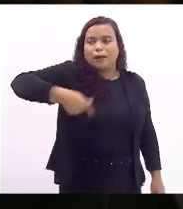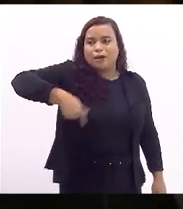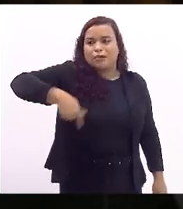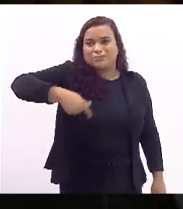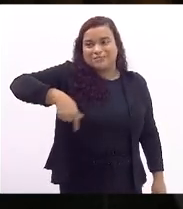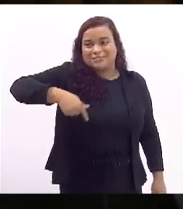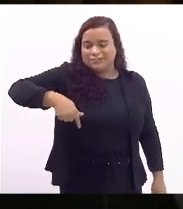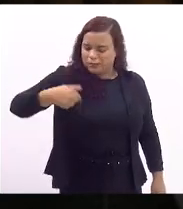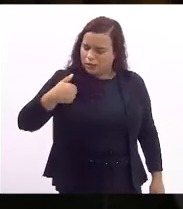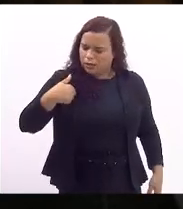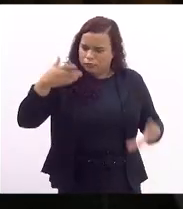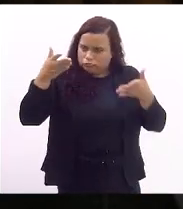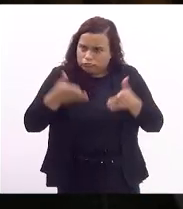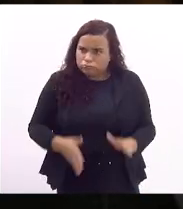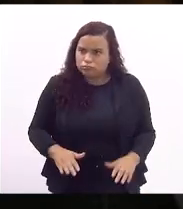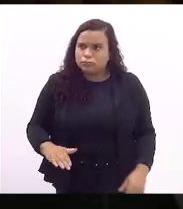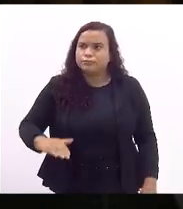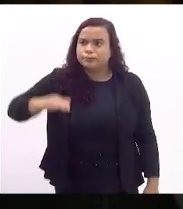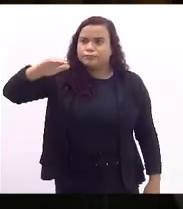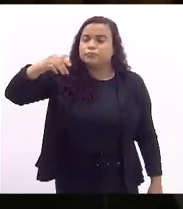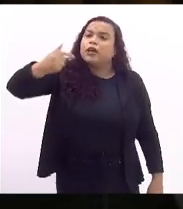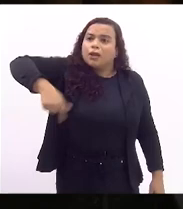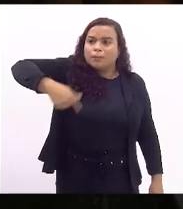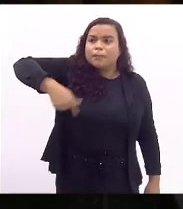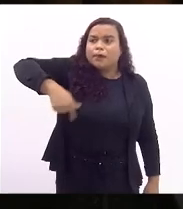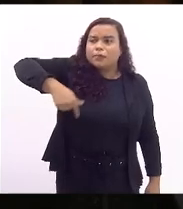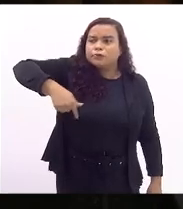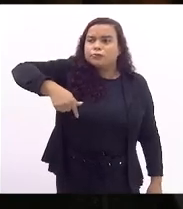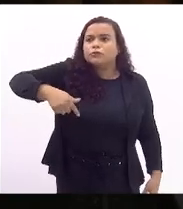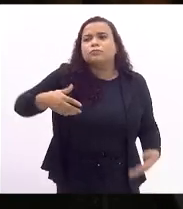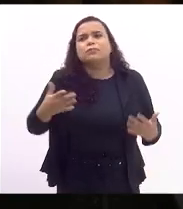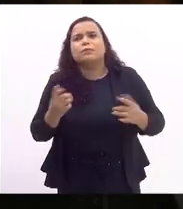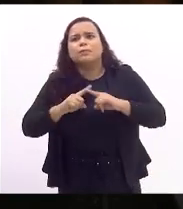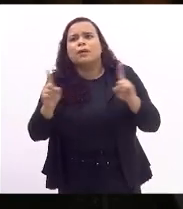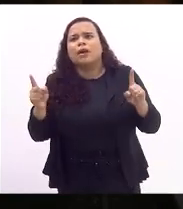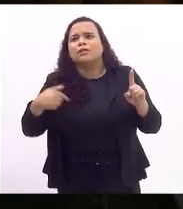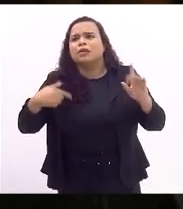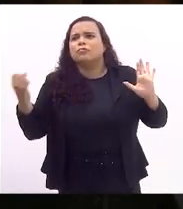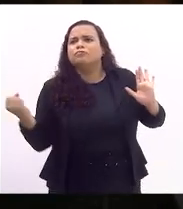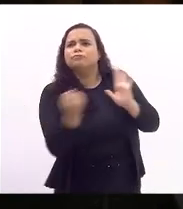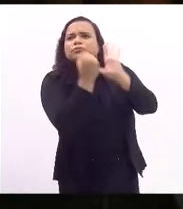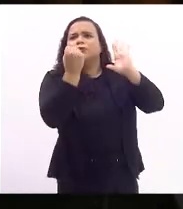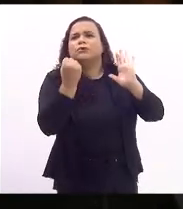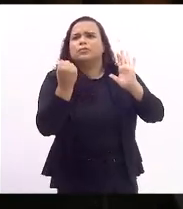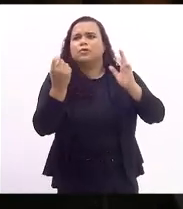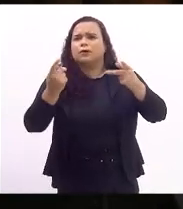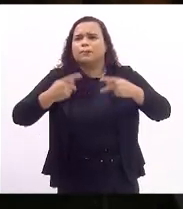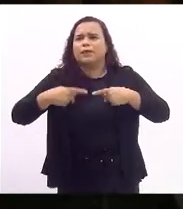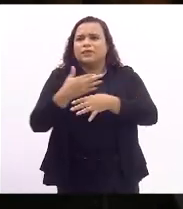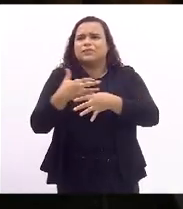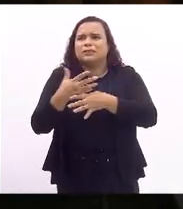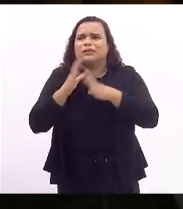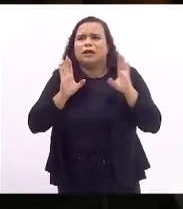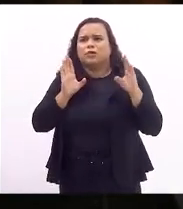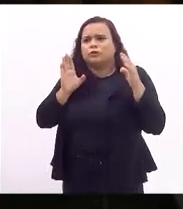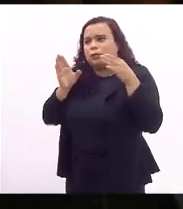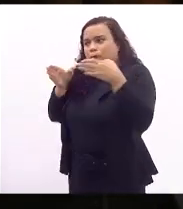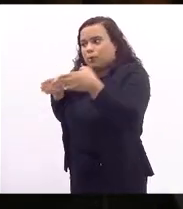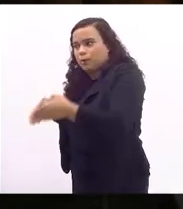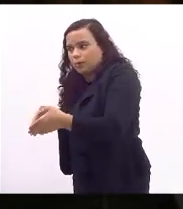nascido e criado na minha cidade é eu não posso rotular apenas que a minha cidade tem uma